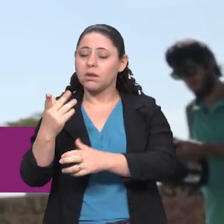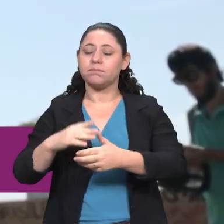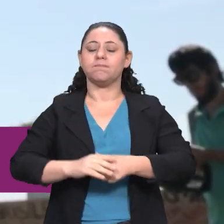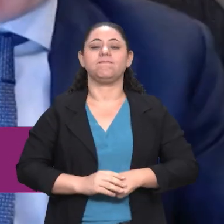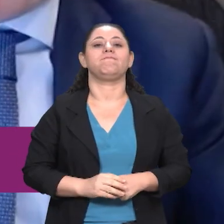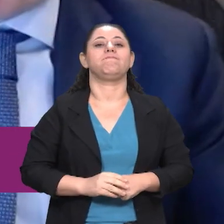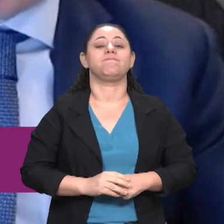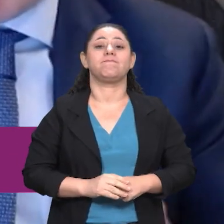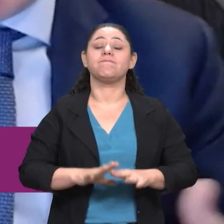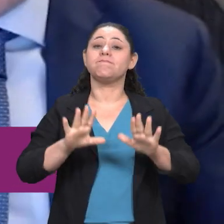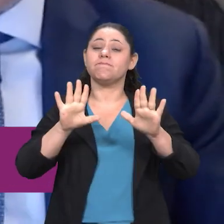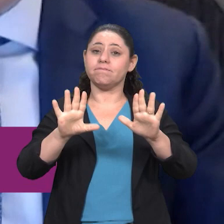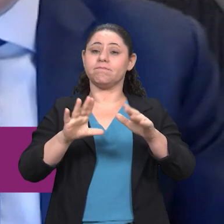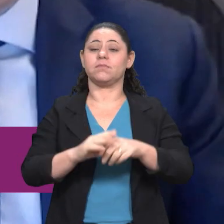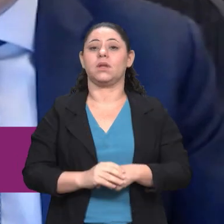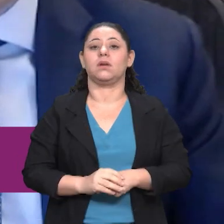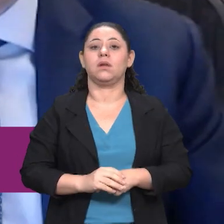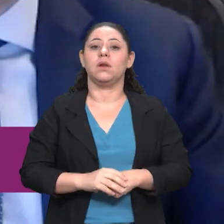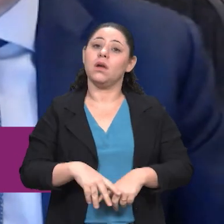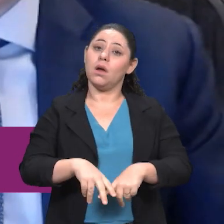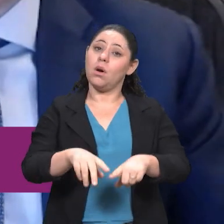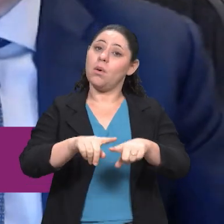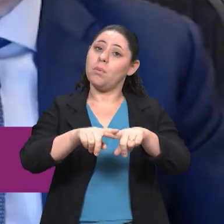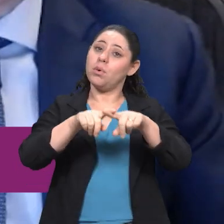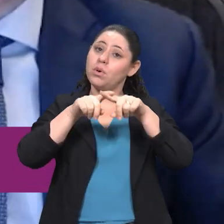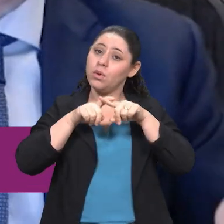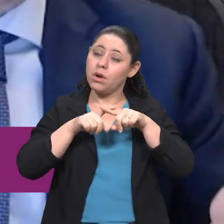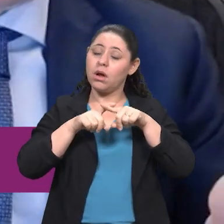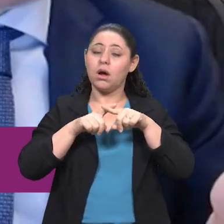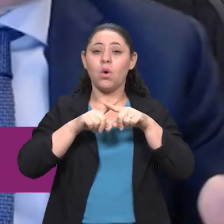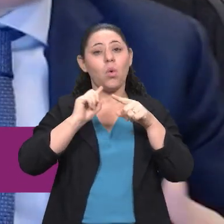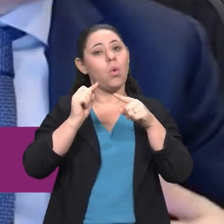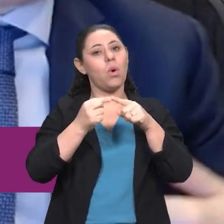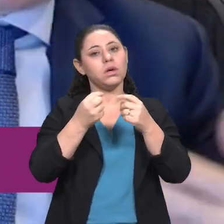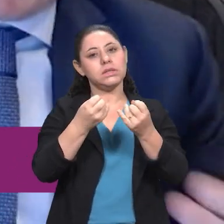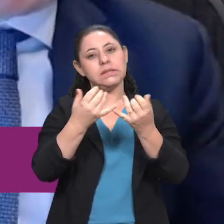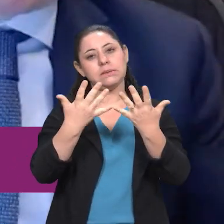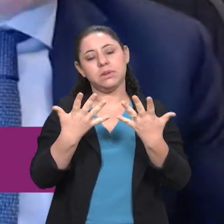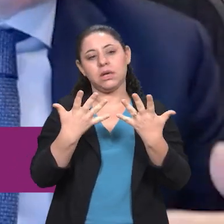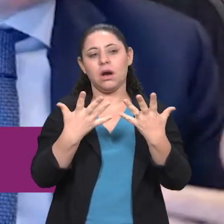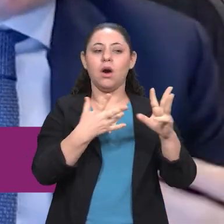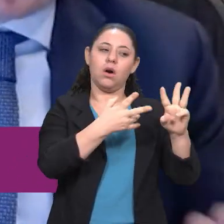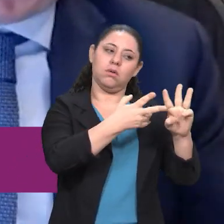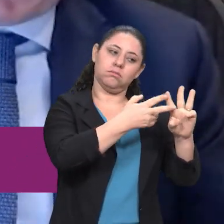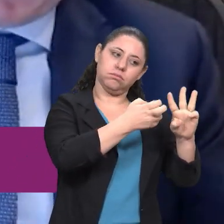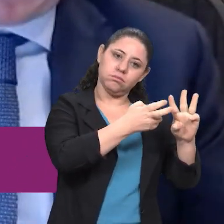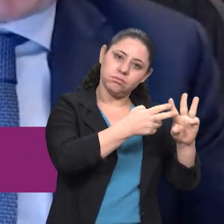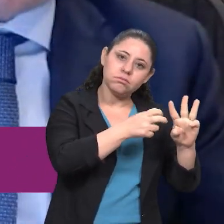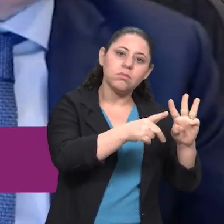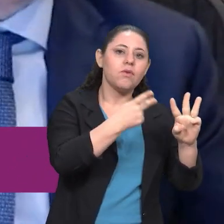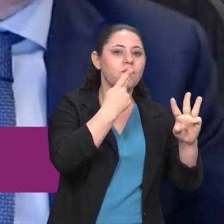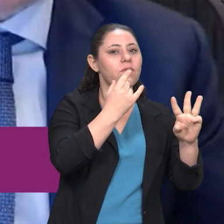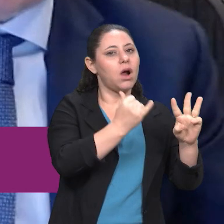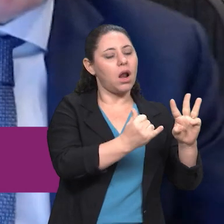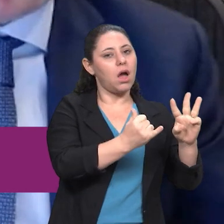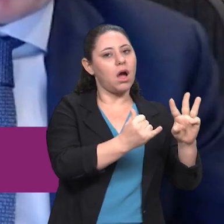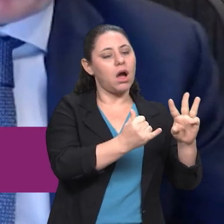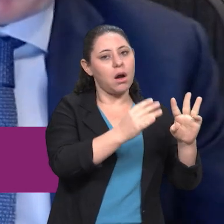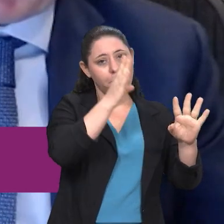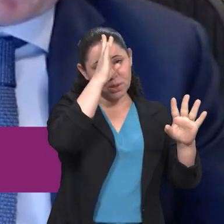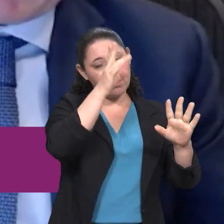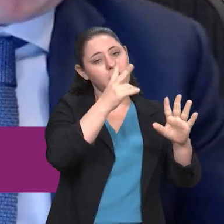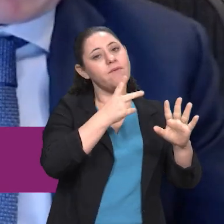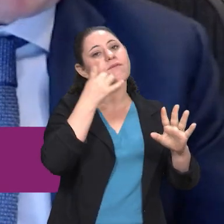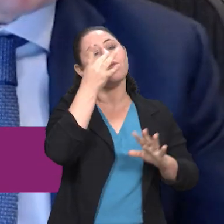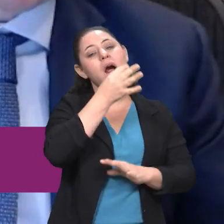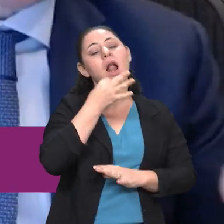de marcar. Daí, e justamente por esse objetivo, são os relatos dos indígenas, através do que nós chamamos de